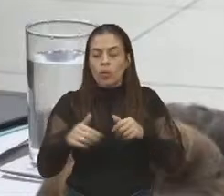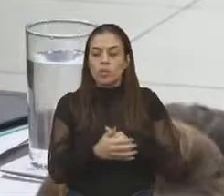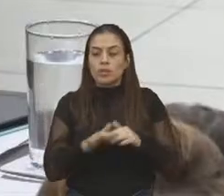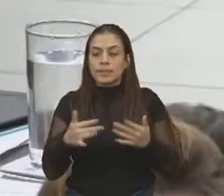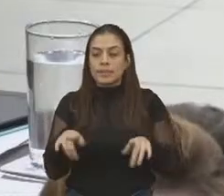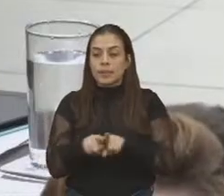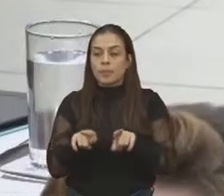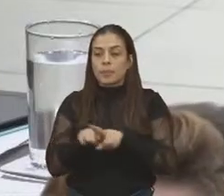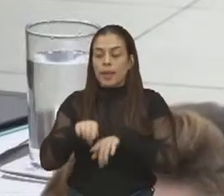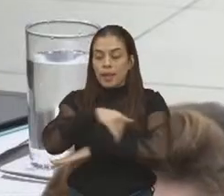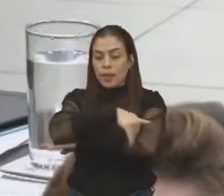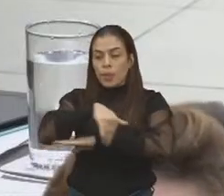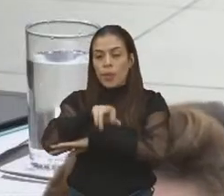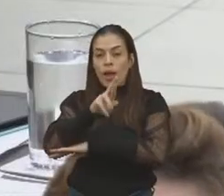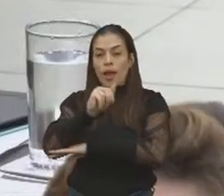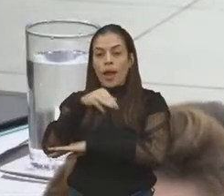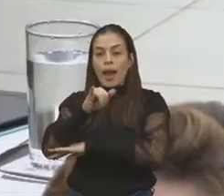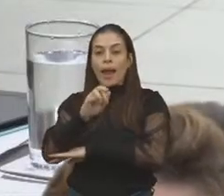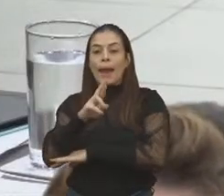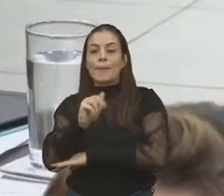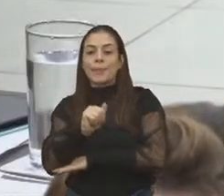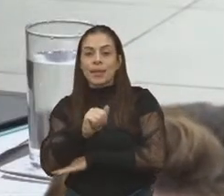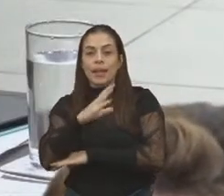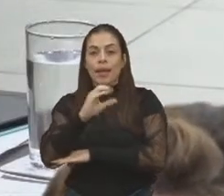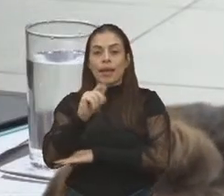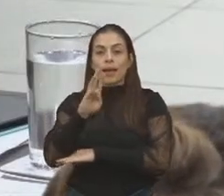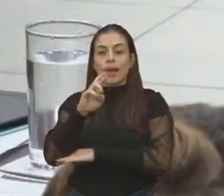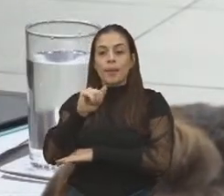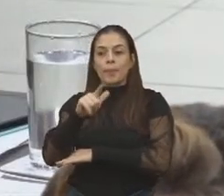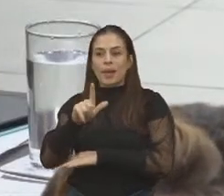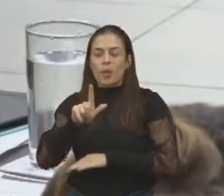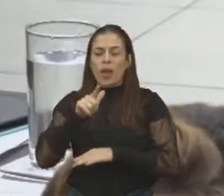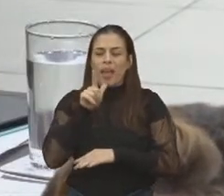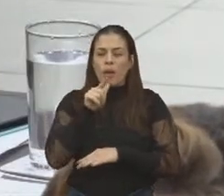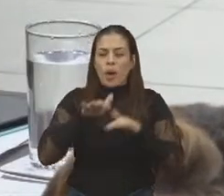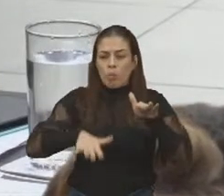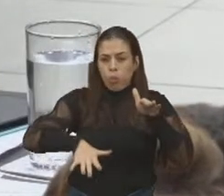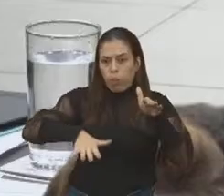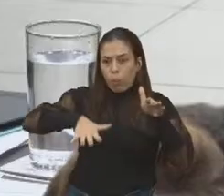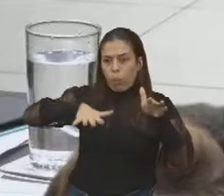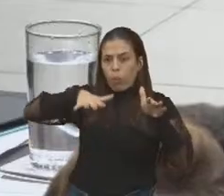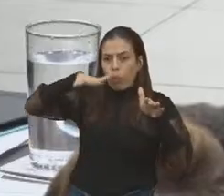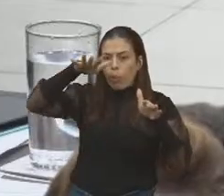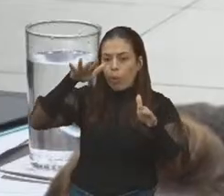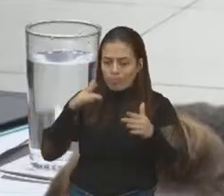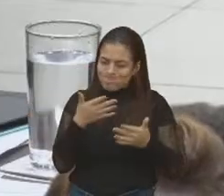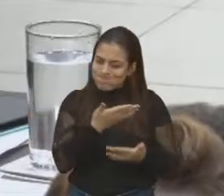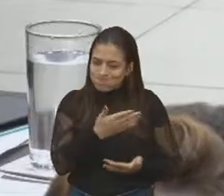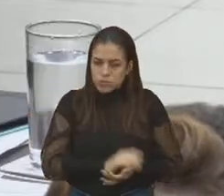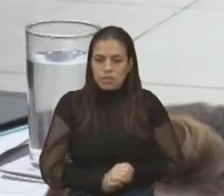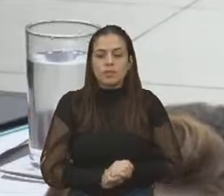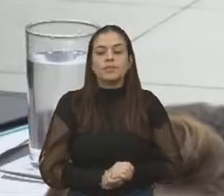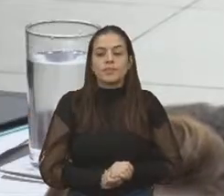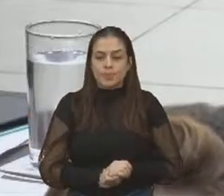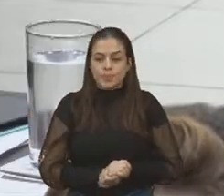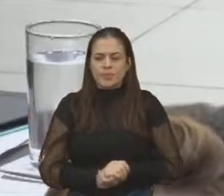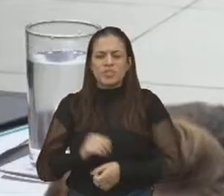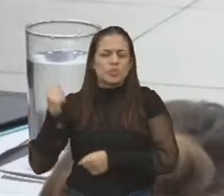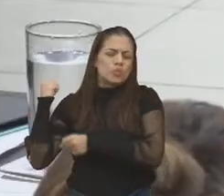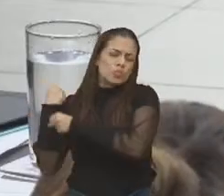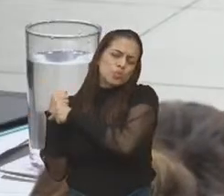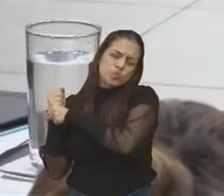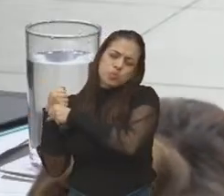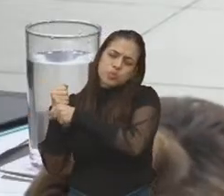Ramiro Cabral, também que o povo cobra muito, que enche de água lá, na Ramiro Cabral. Há muitos